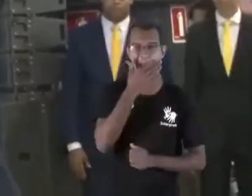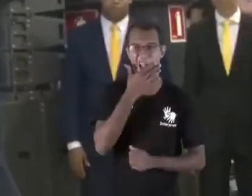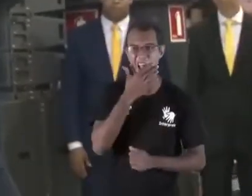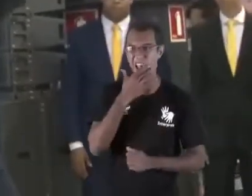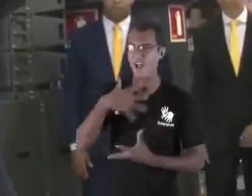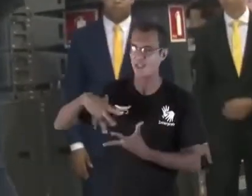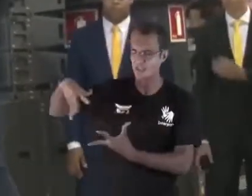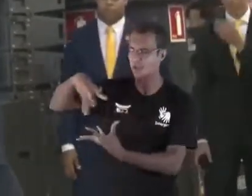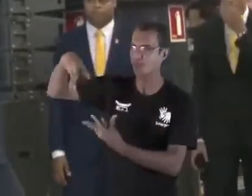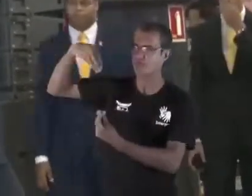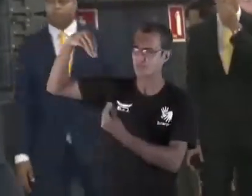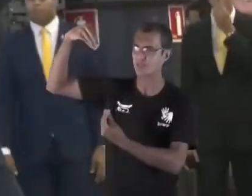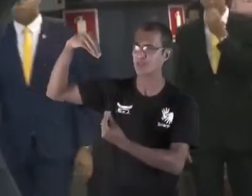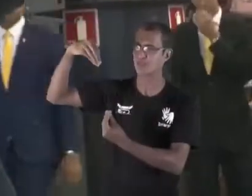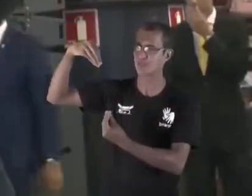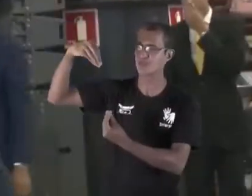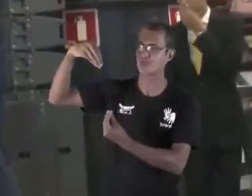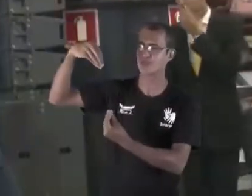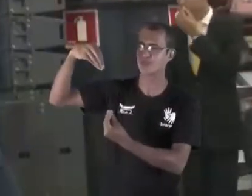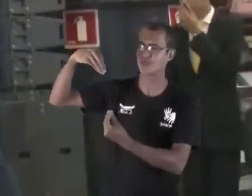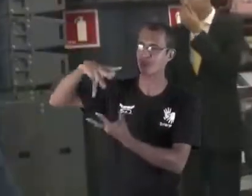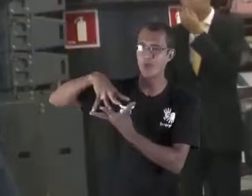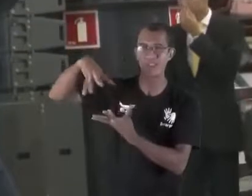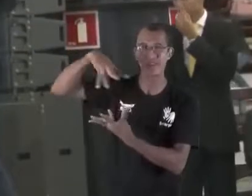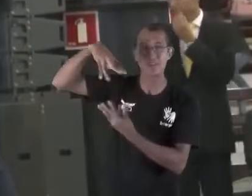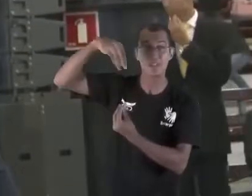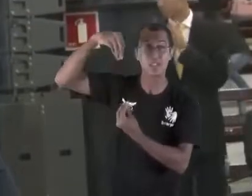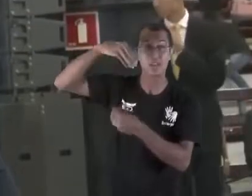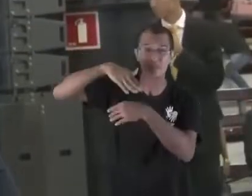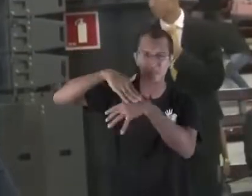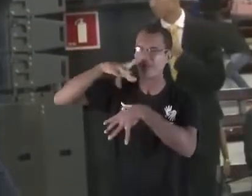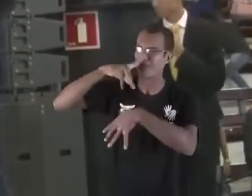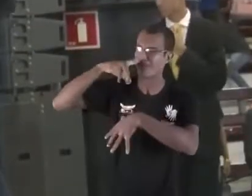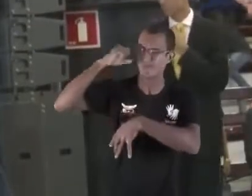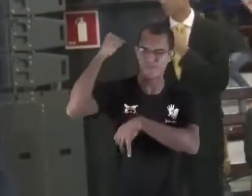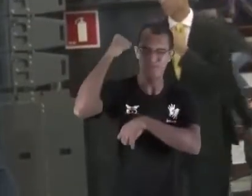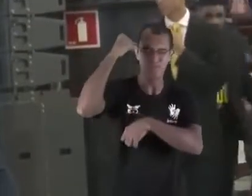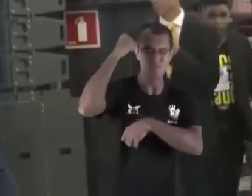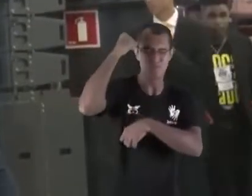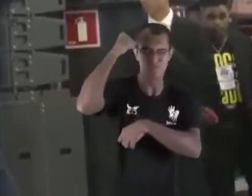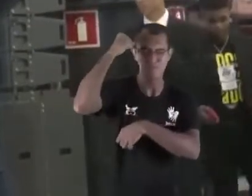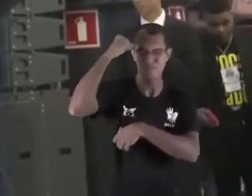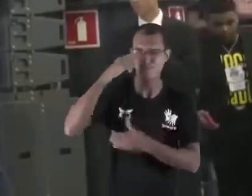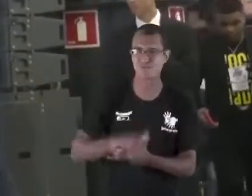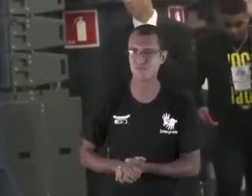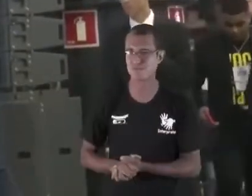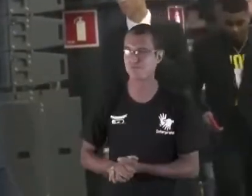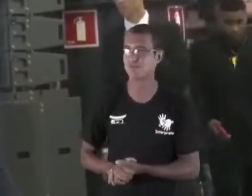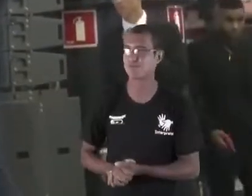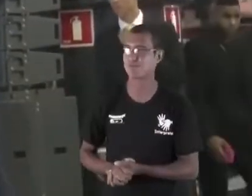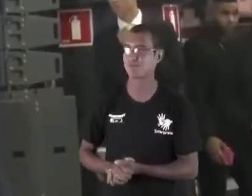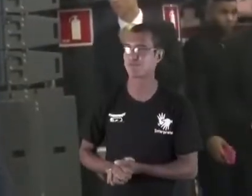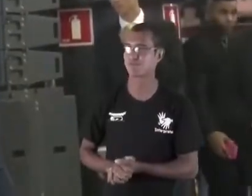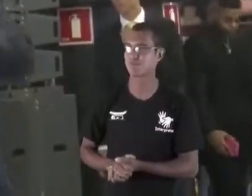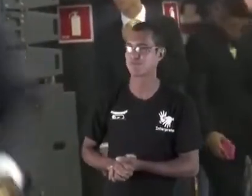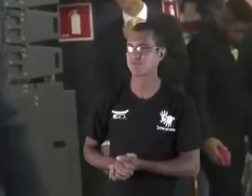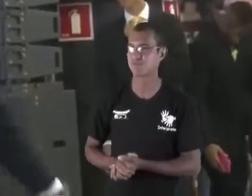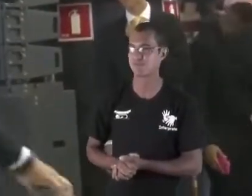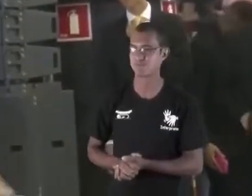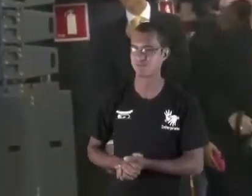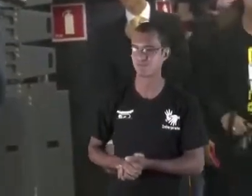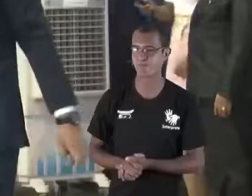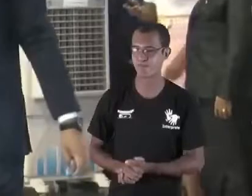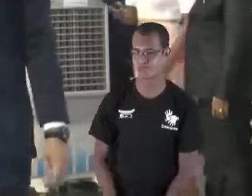leva Espírito, leva Espírito, leva Espírito, leva Espírito, leva Espírito, leva Espírito.